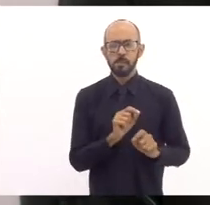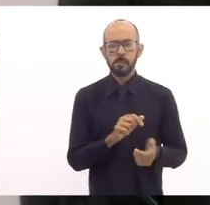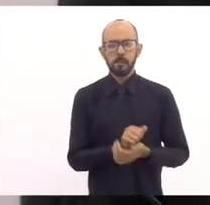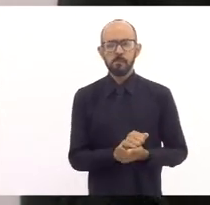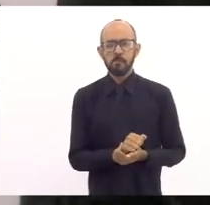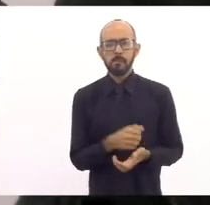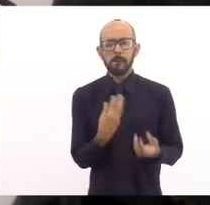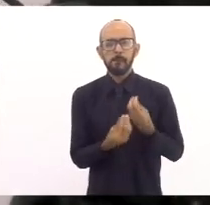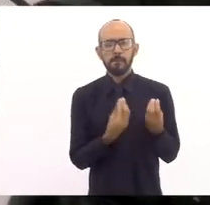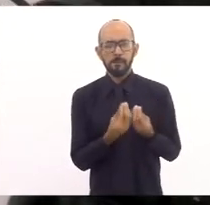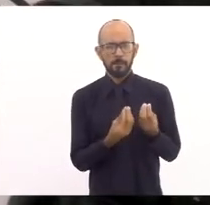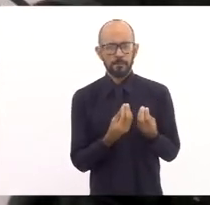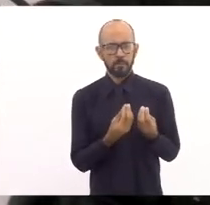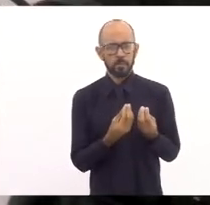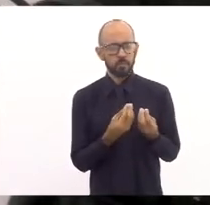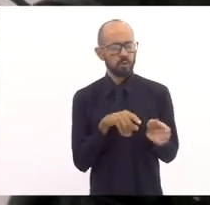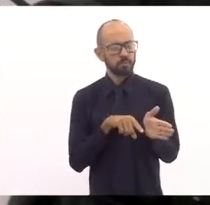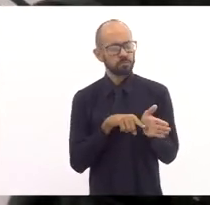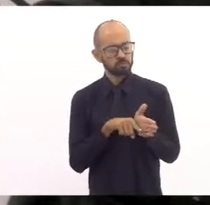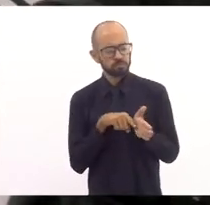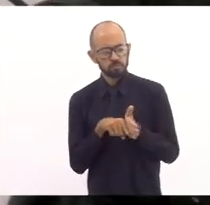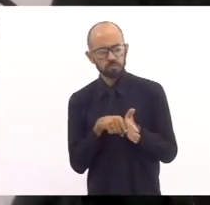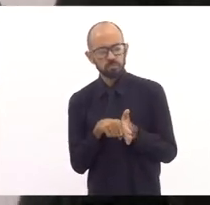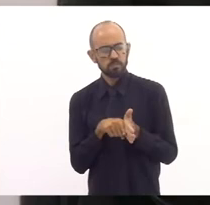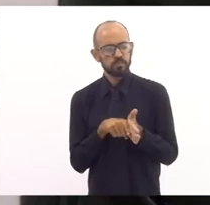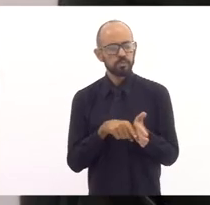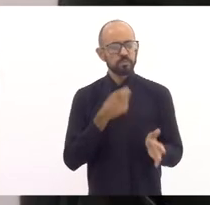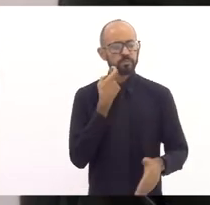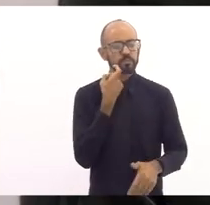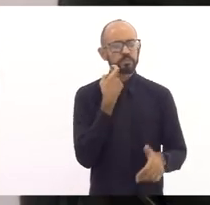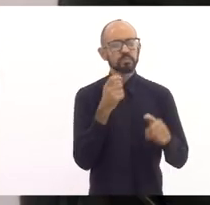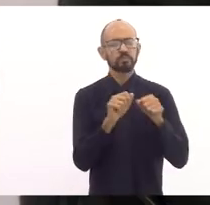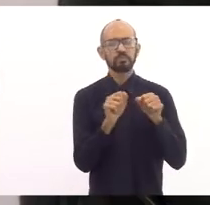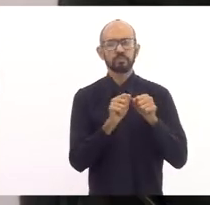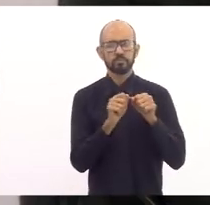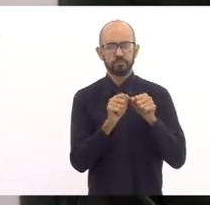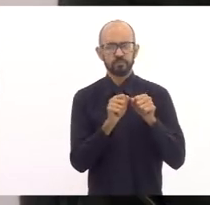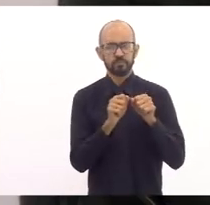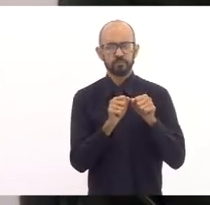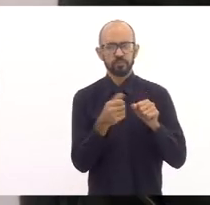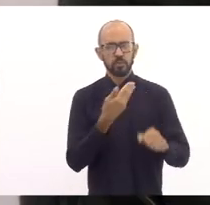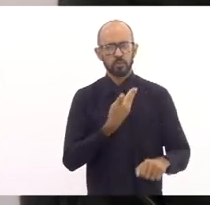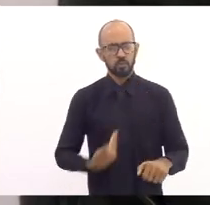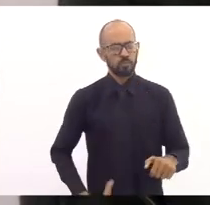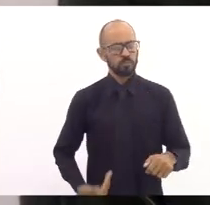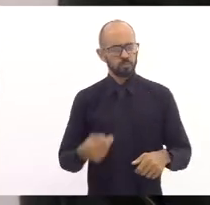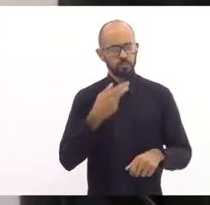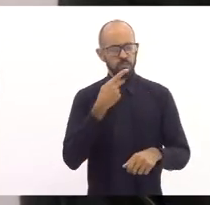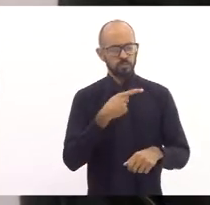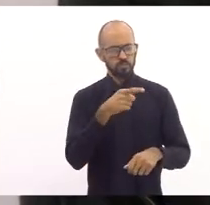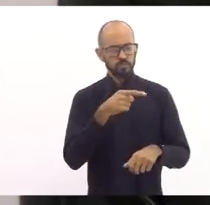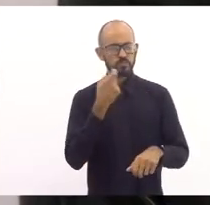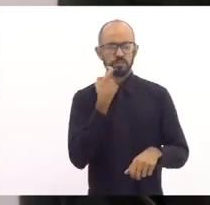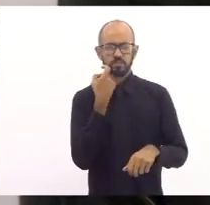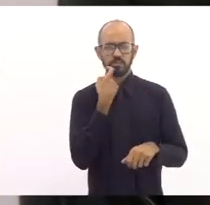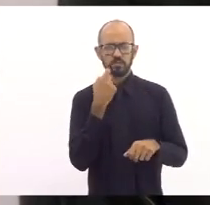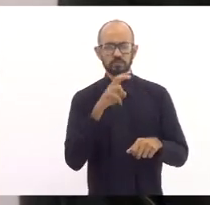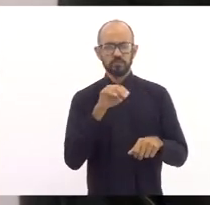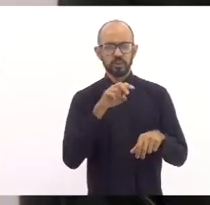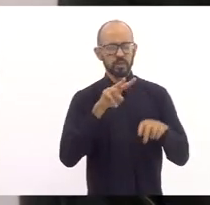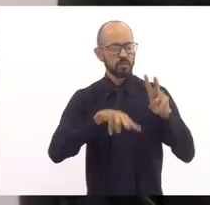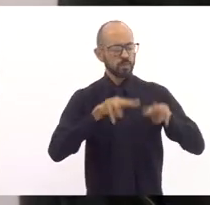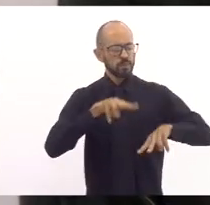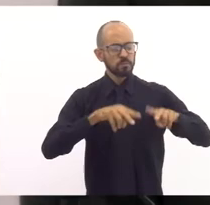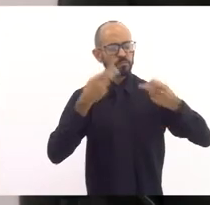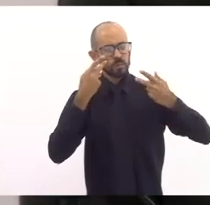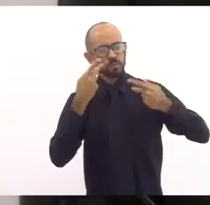como foi a vistoria técnica feita na sexta-feira, porque o governador, na quinta-feira, anunciou que seria feita uma vistoria técnica na sexta-feira. Que ramais,